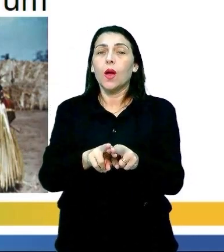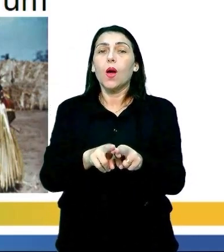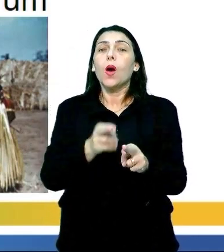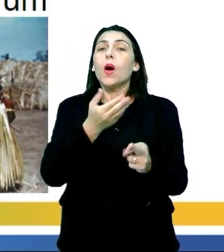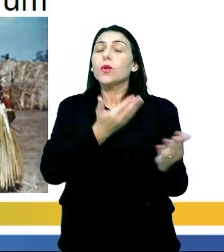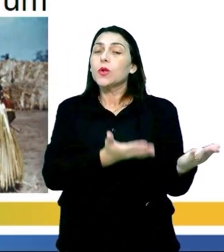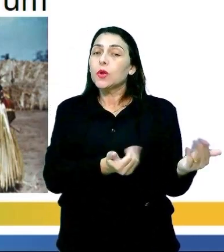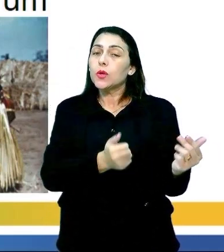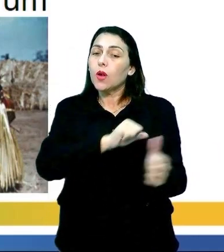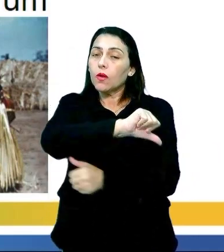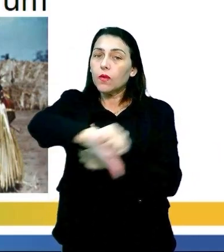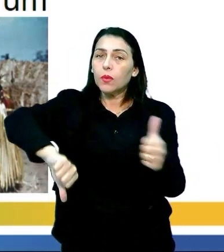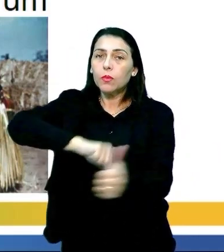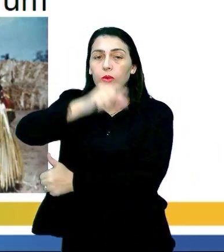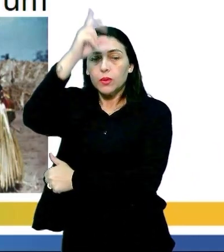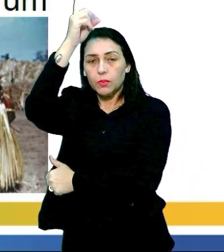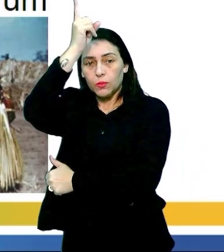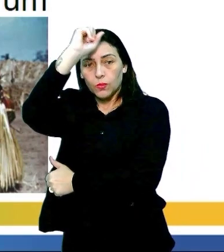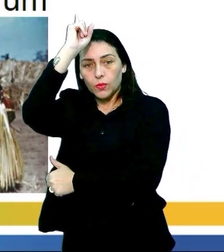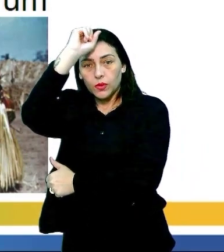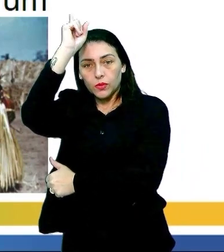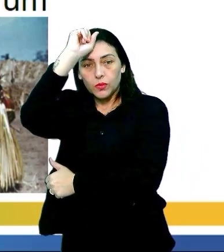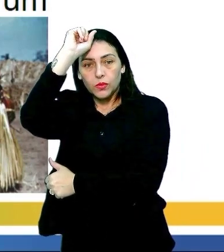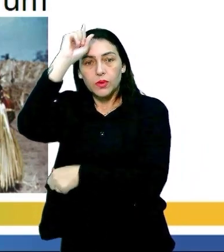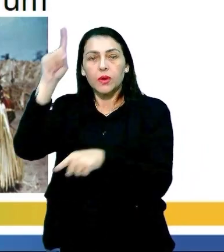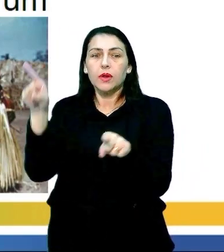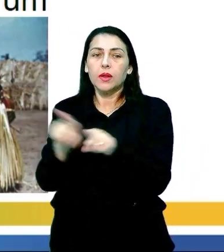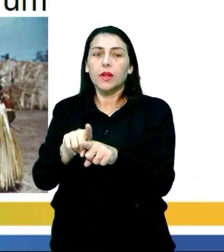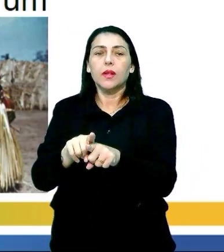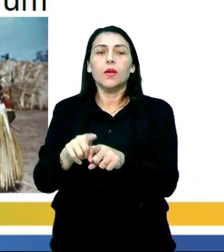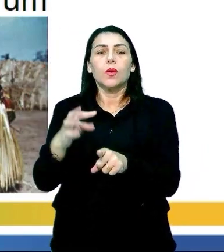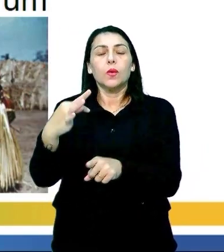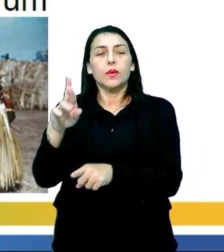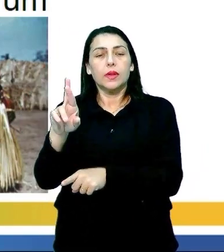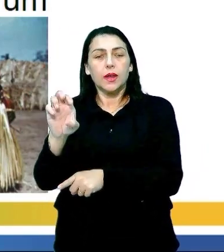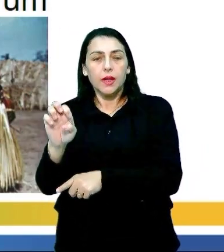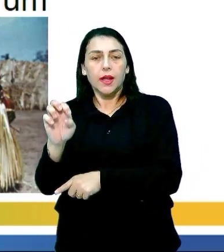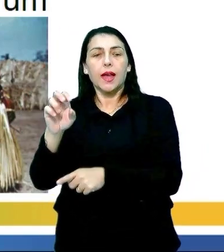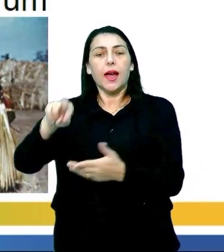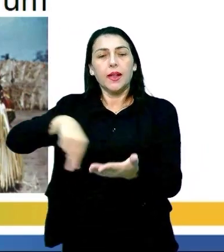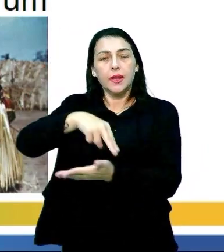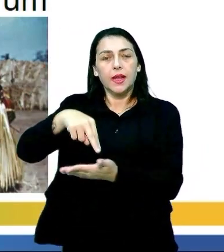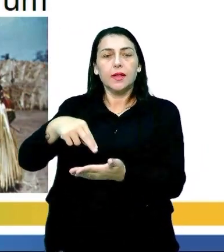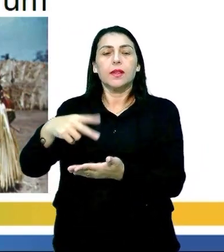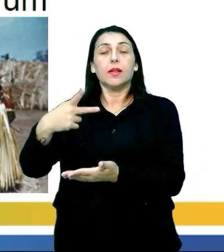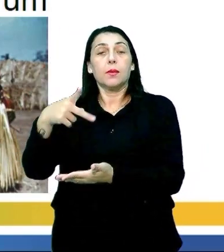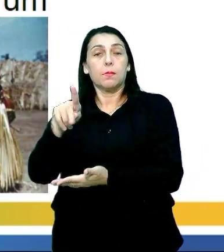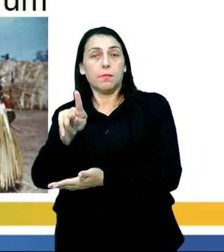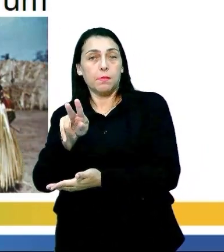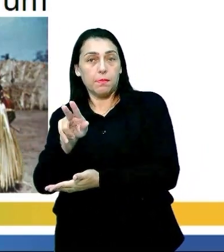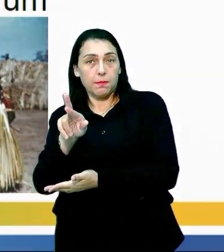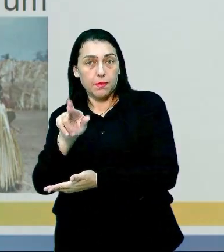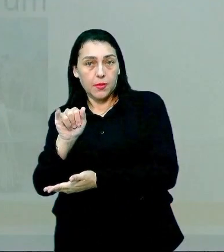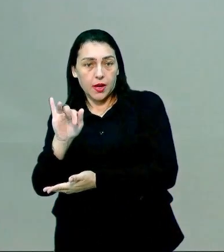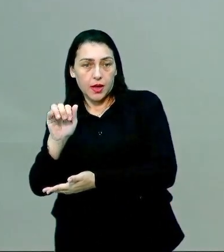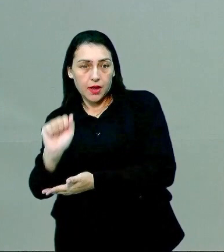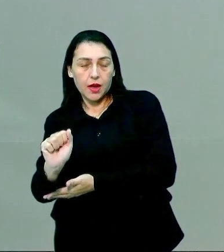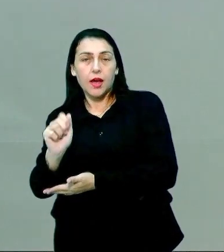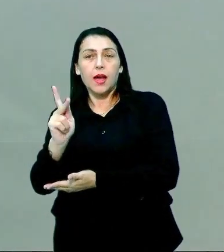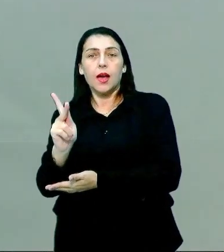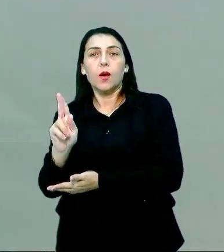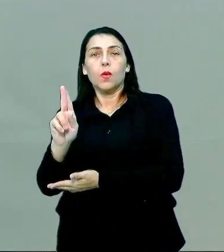é o debutante masculino de lá. E temos outros exemplos, que é o terê, danças dos praiás, o